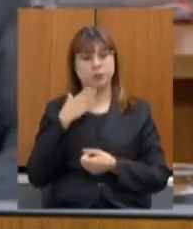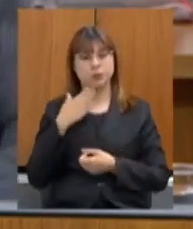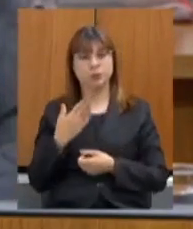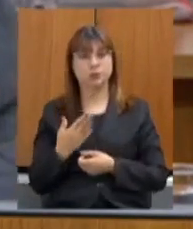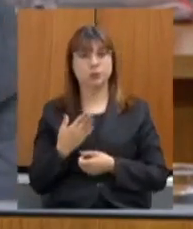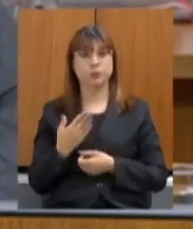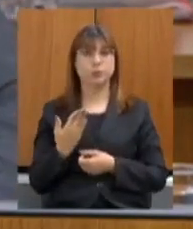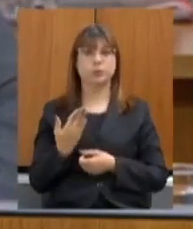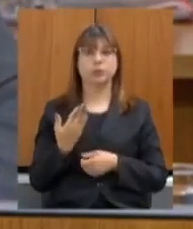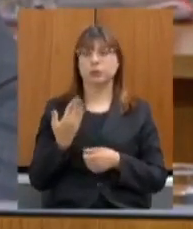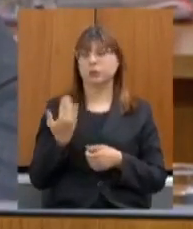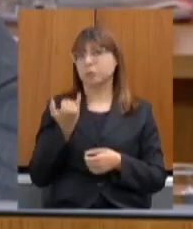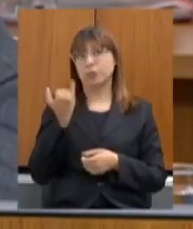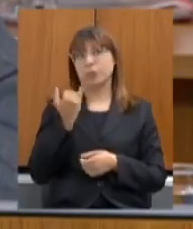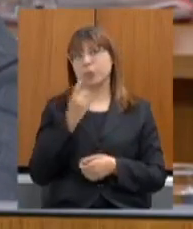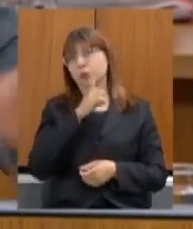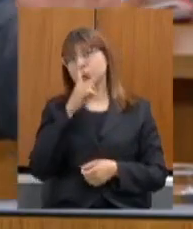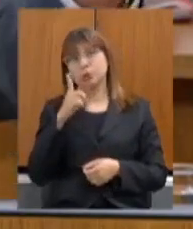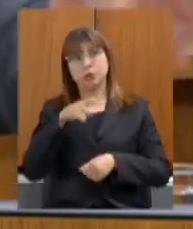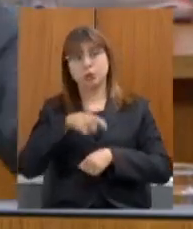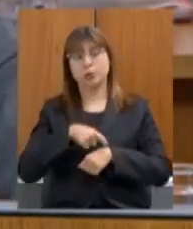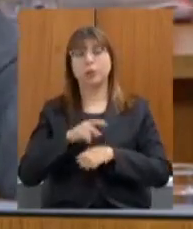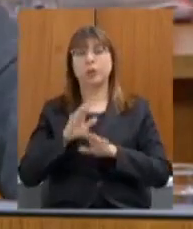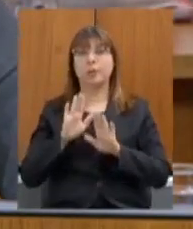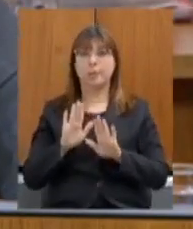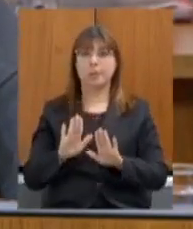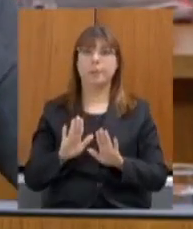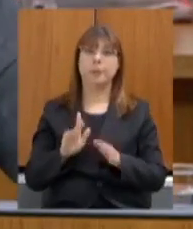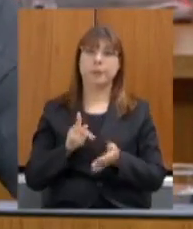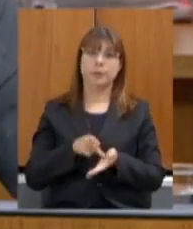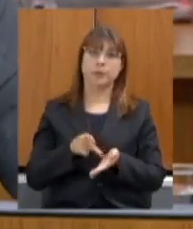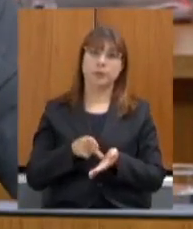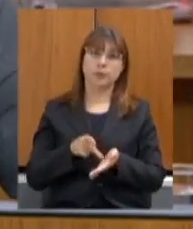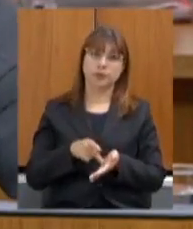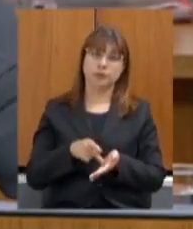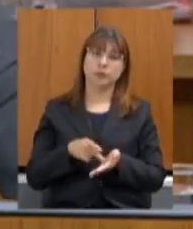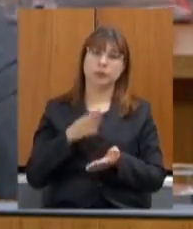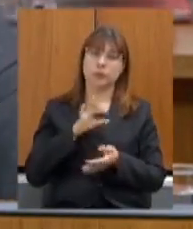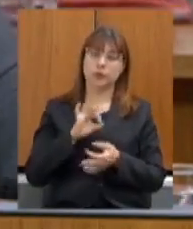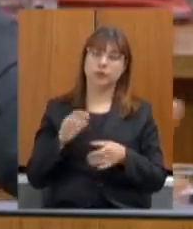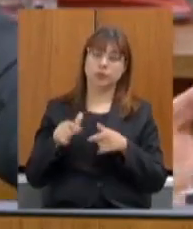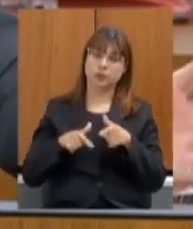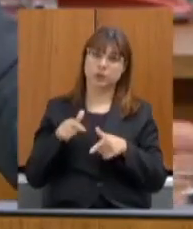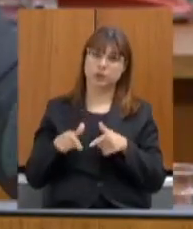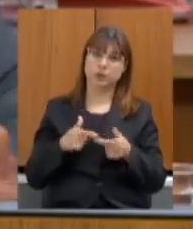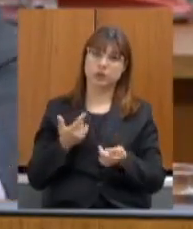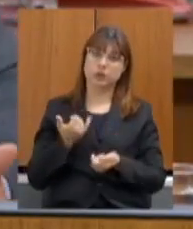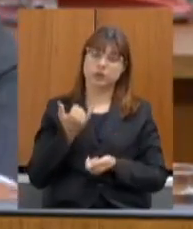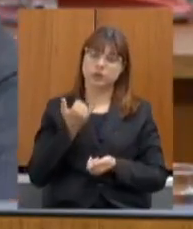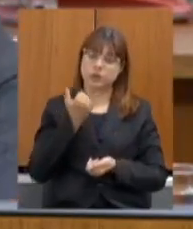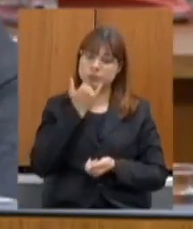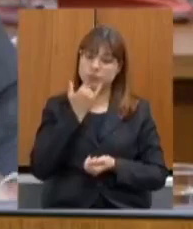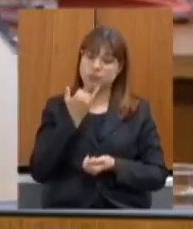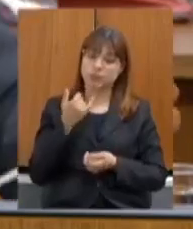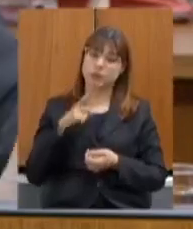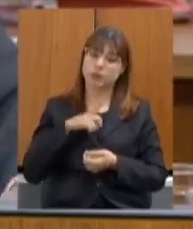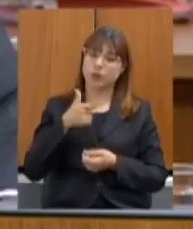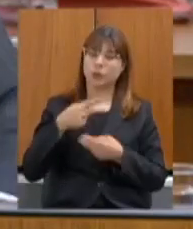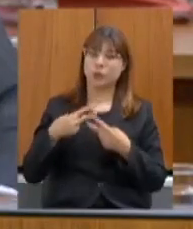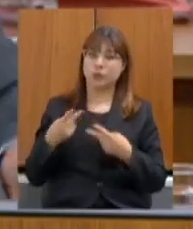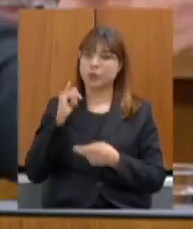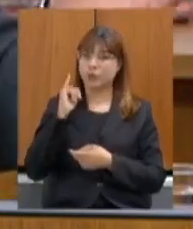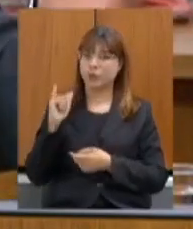independentemente de hora, de dia, mas tem sido realmente uma plataforma de trabalho. Lamento, secretário, tenho outras coisas para